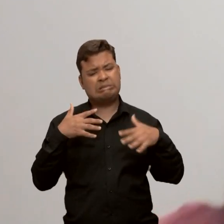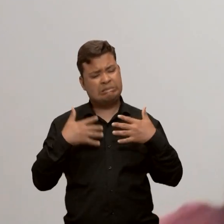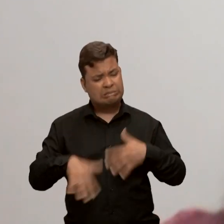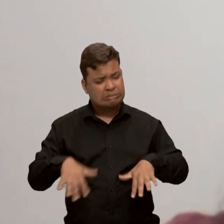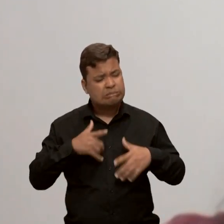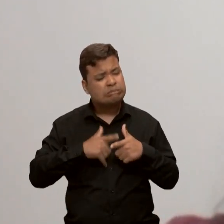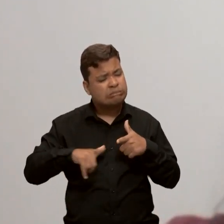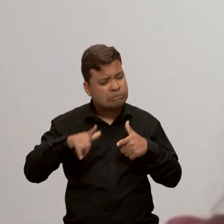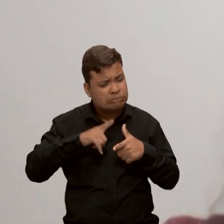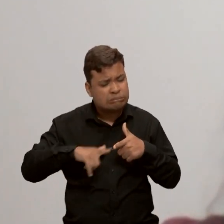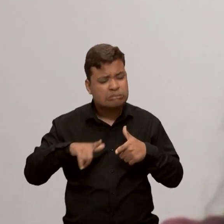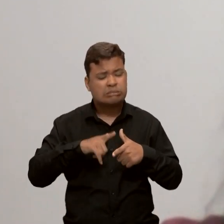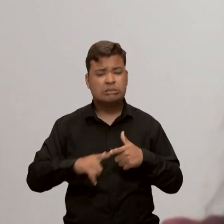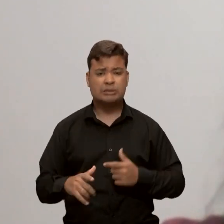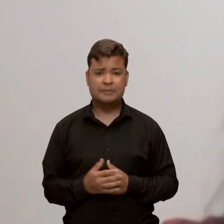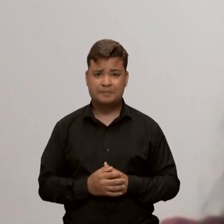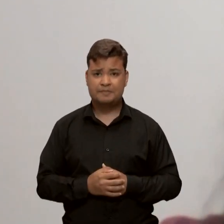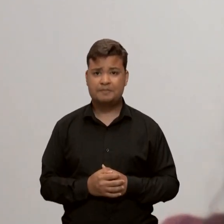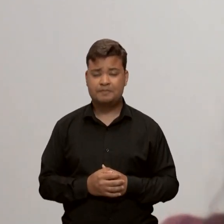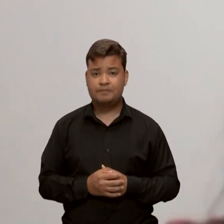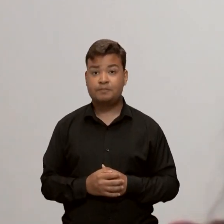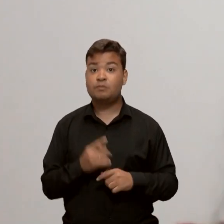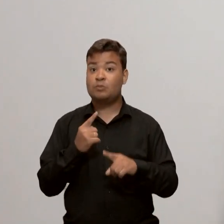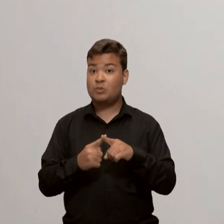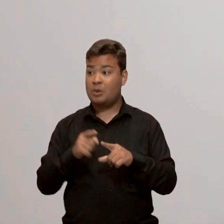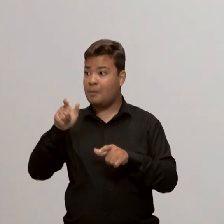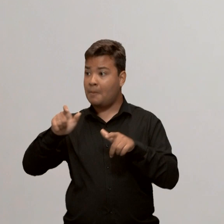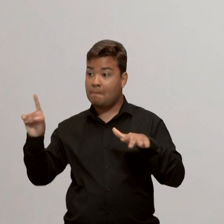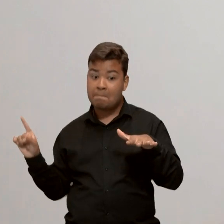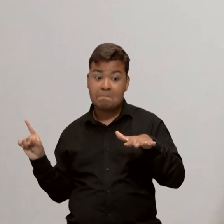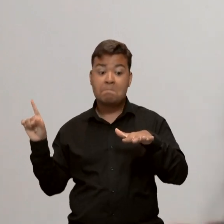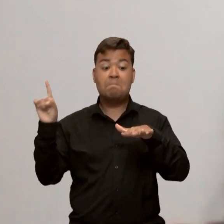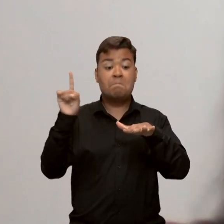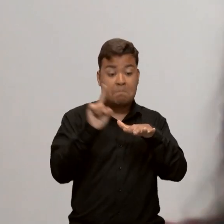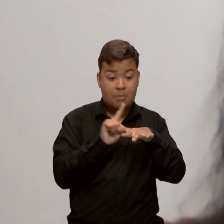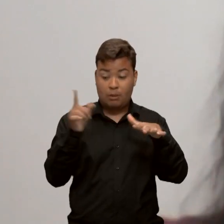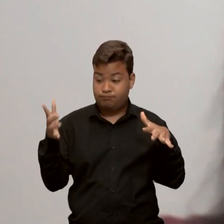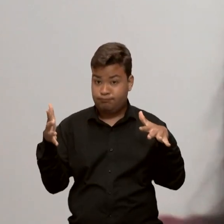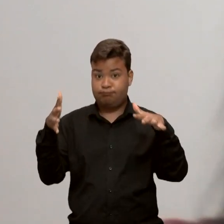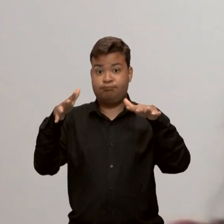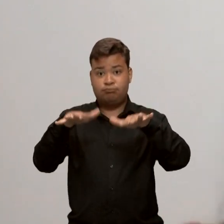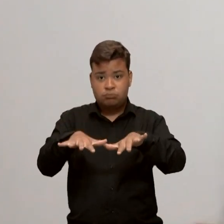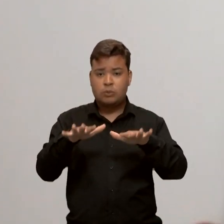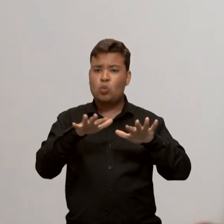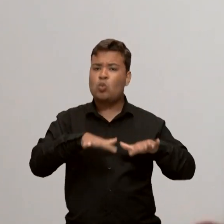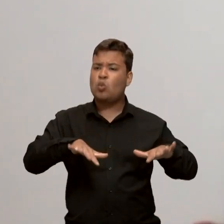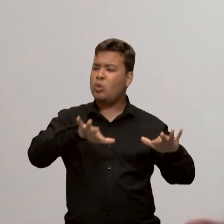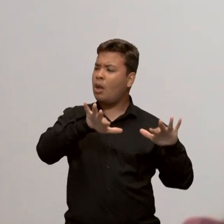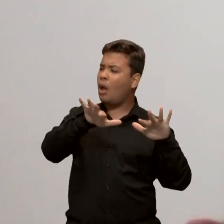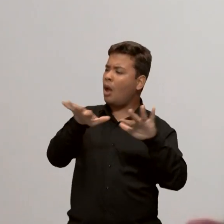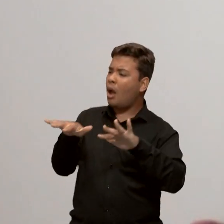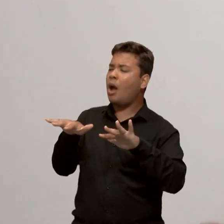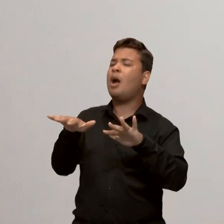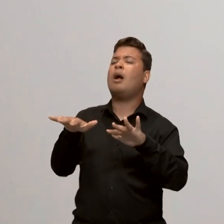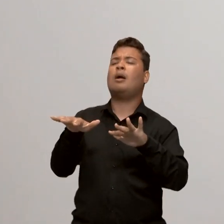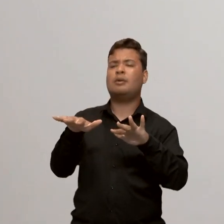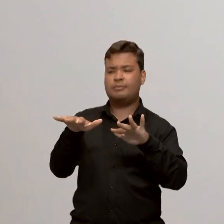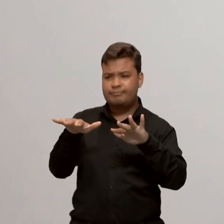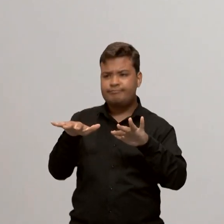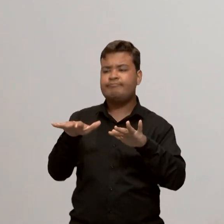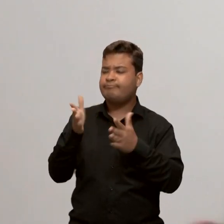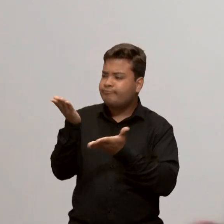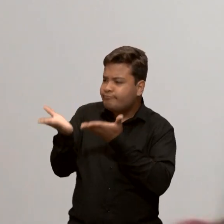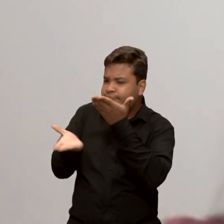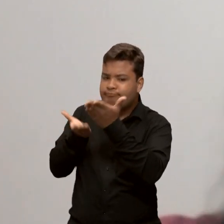momento que a pessoa está incluída, todos passam a enxergar aquela pessoa e cuidar das necessidades dela,